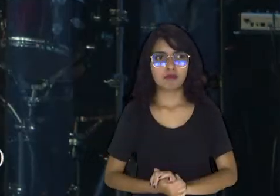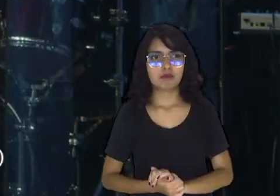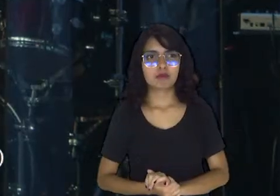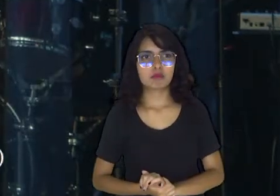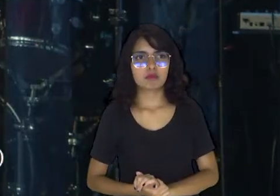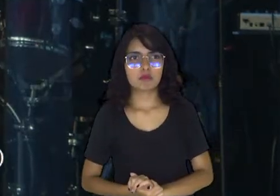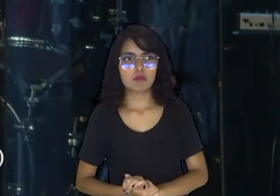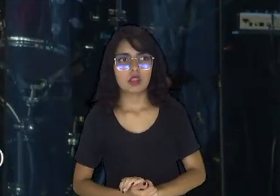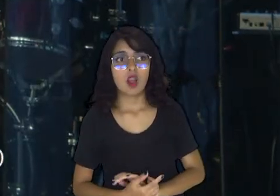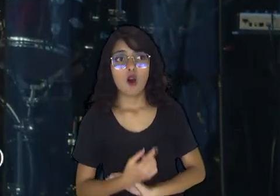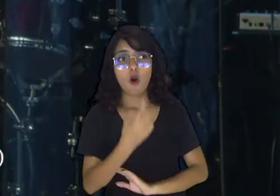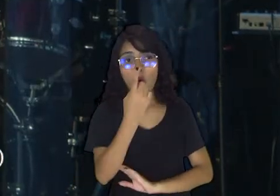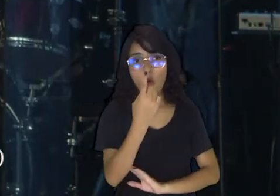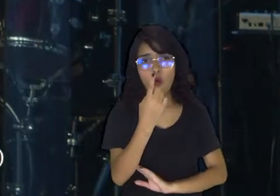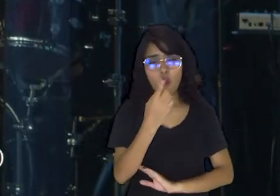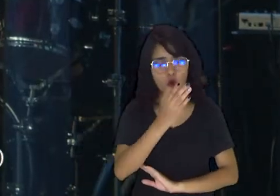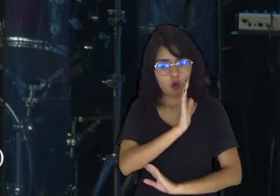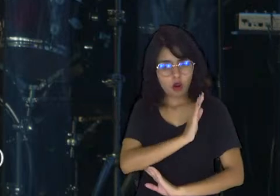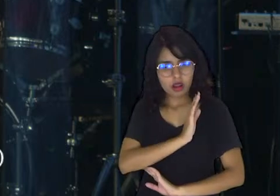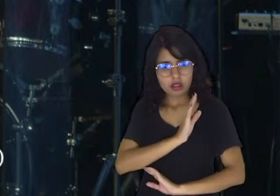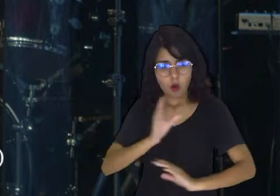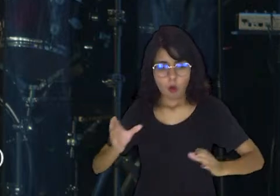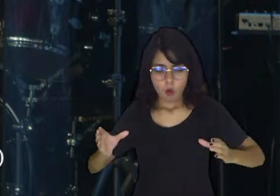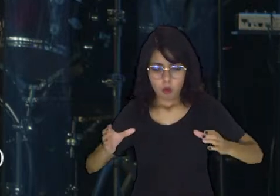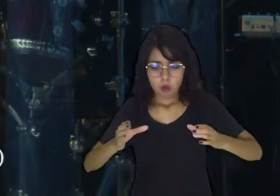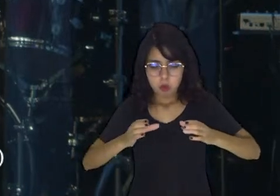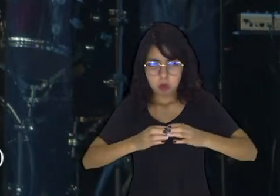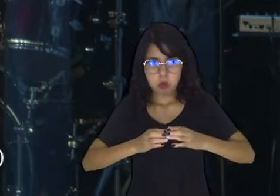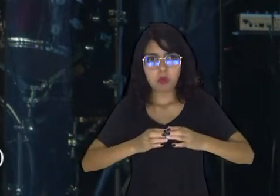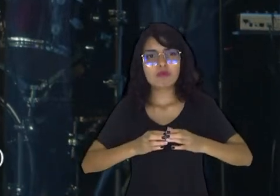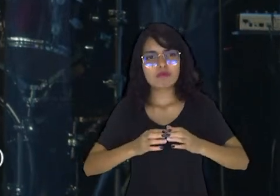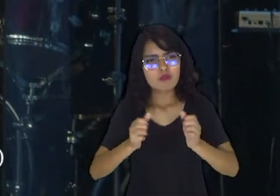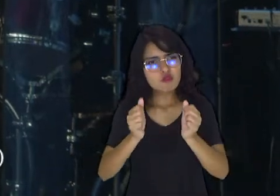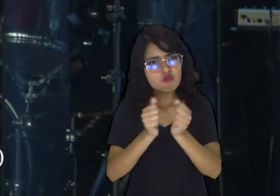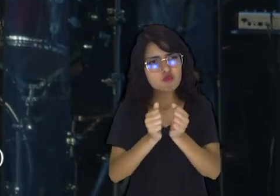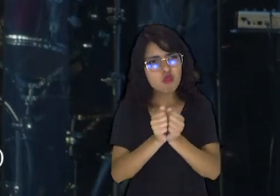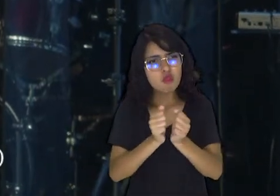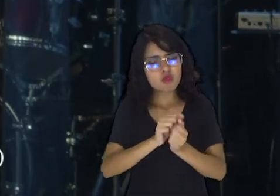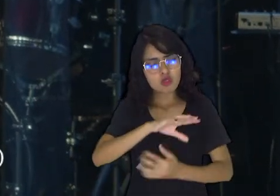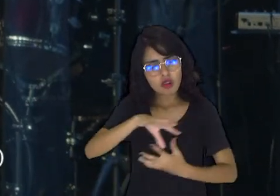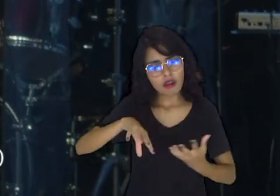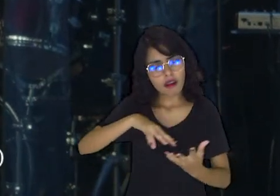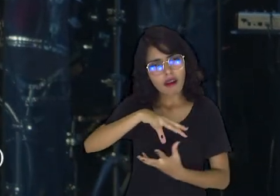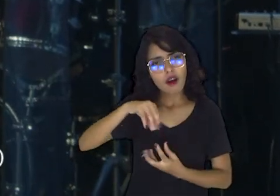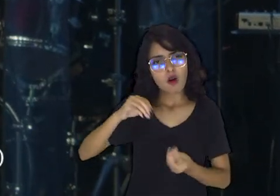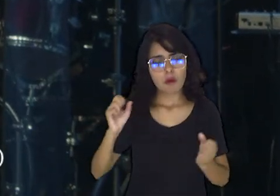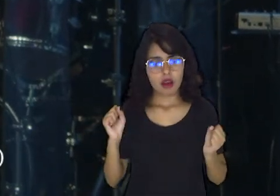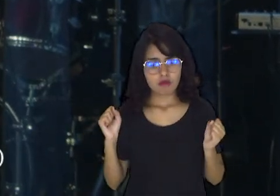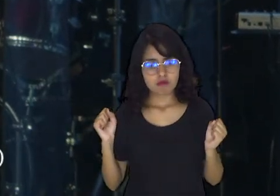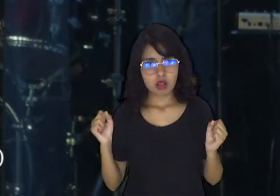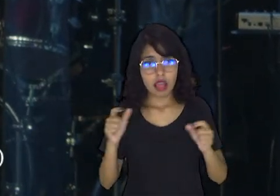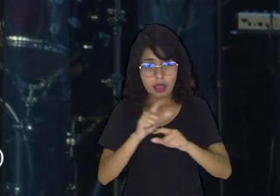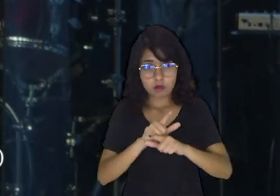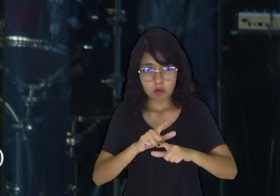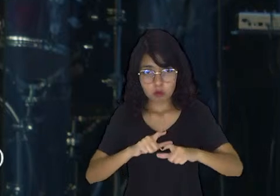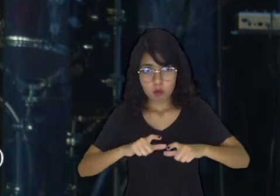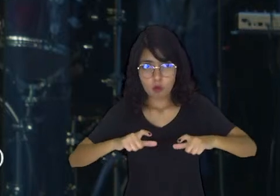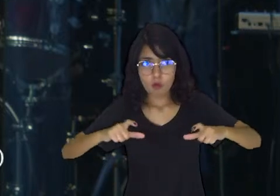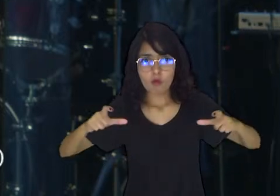Era um o coração e a alma da multidão dos que